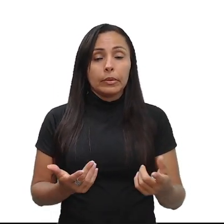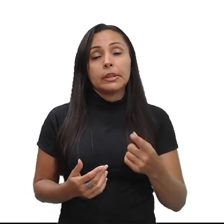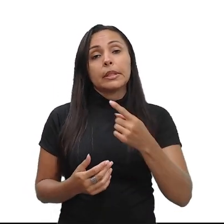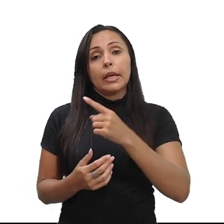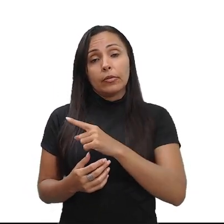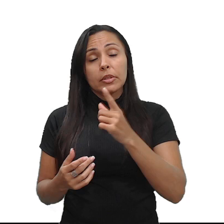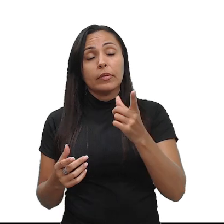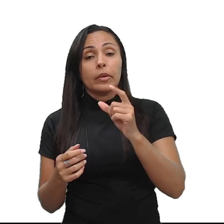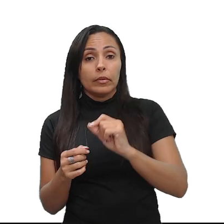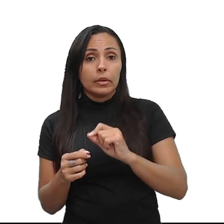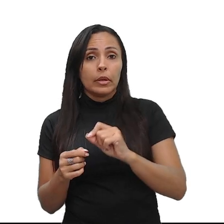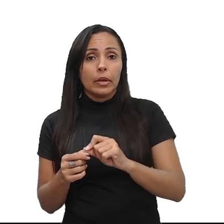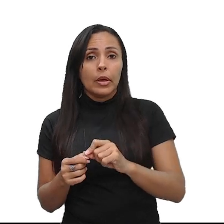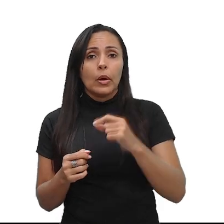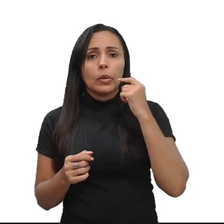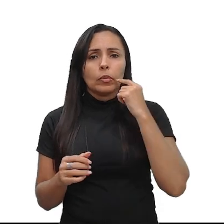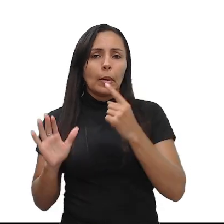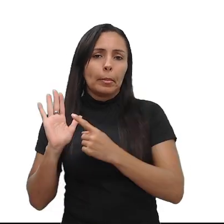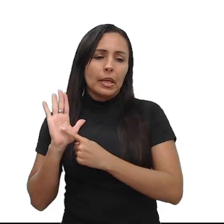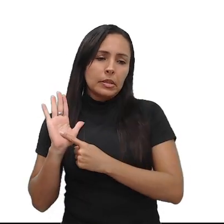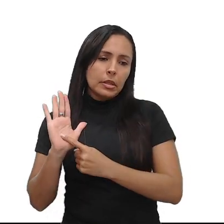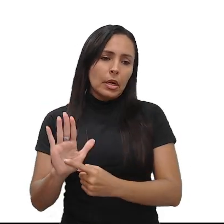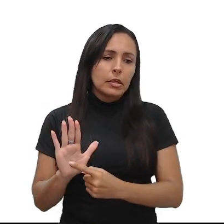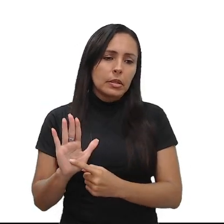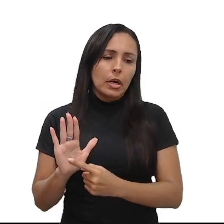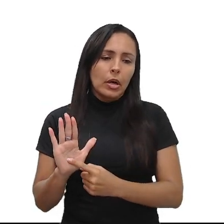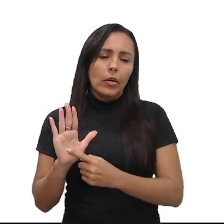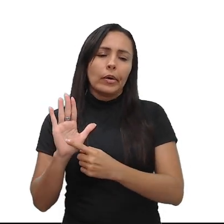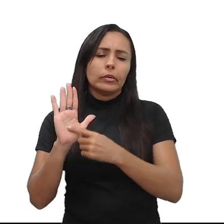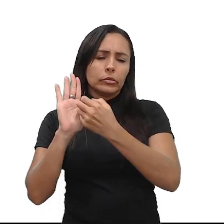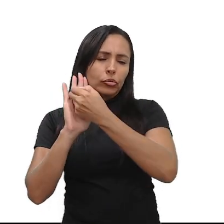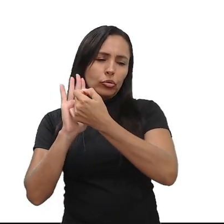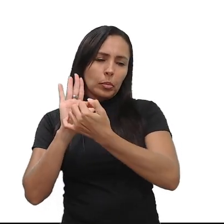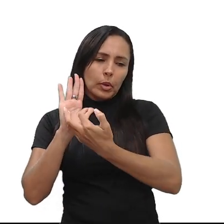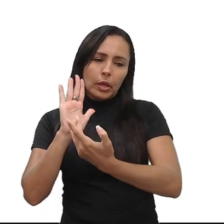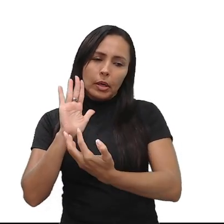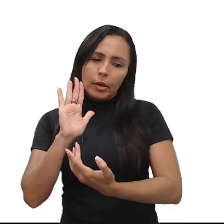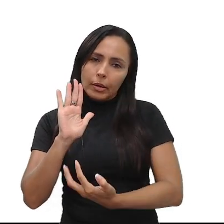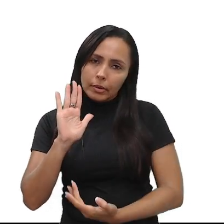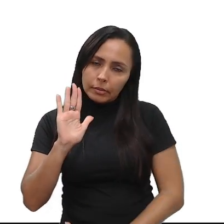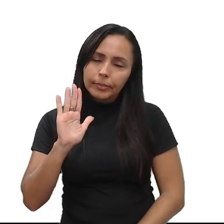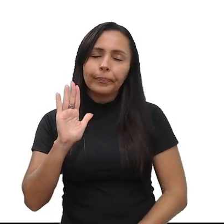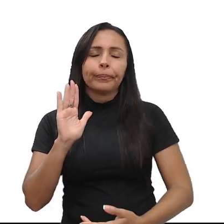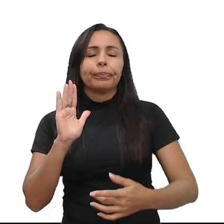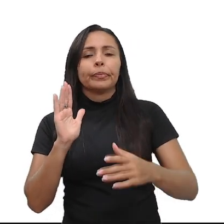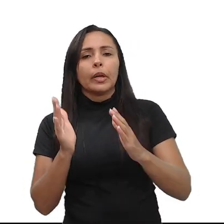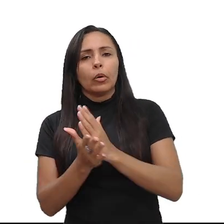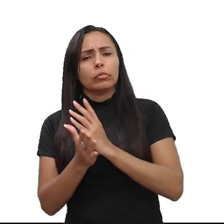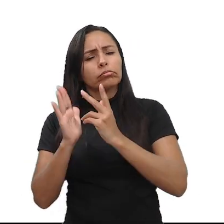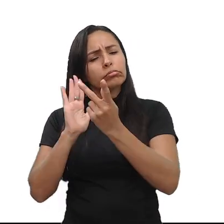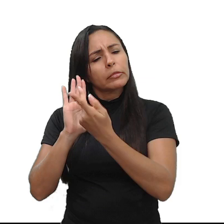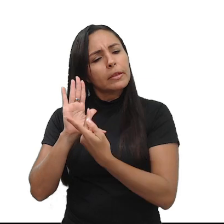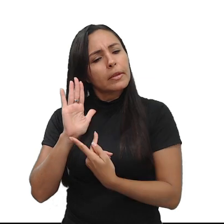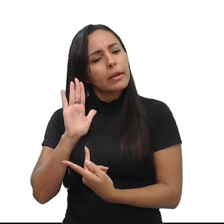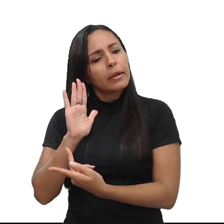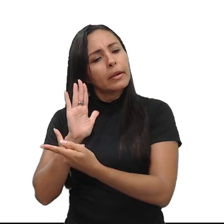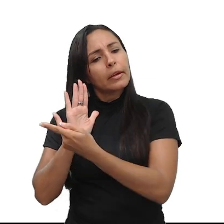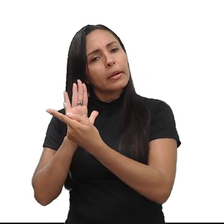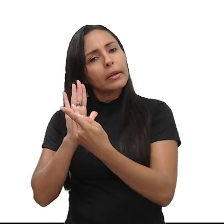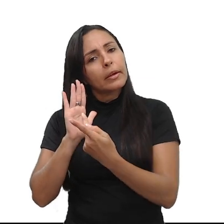você vai fazer uma apresentação, né? Você vai trazer os menus, vai trazer alguma imagem,